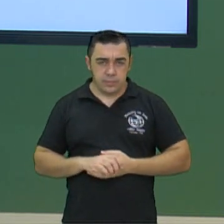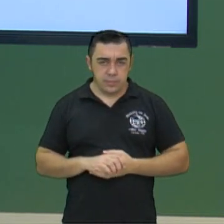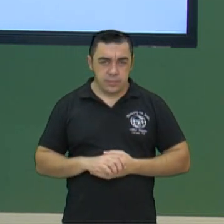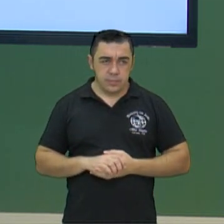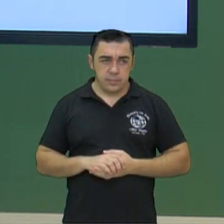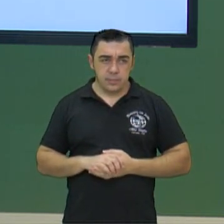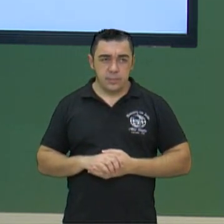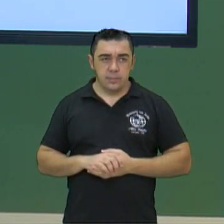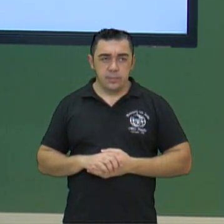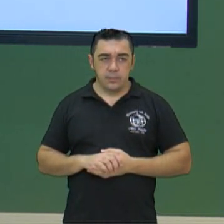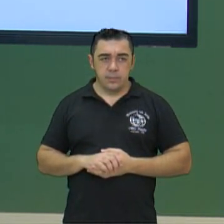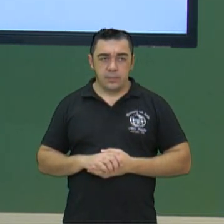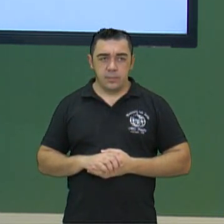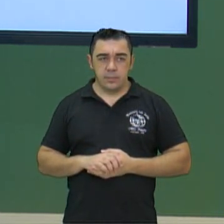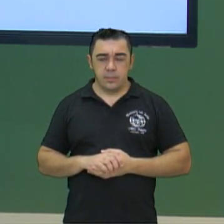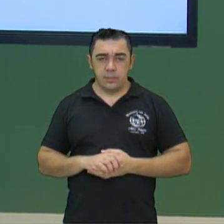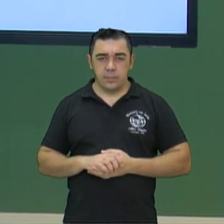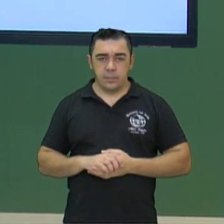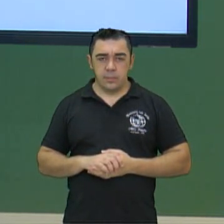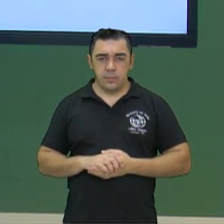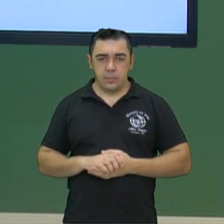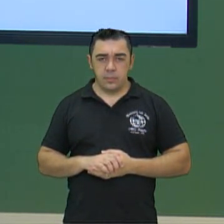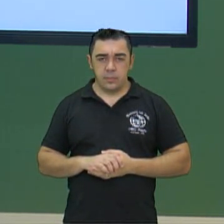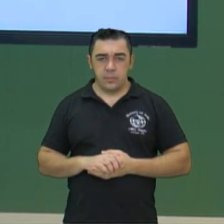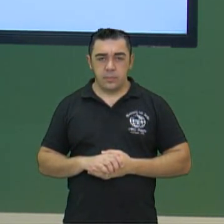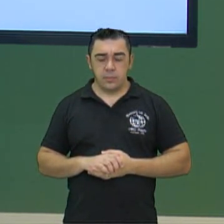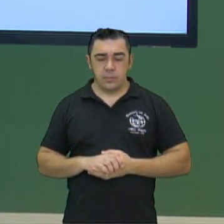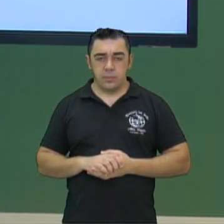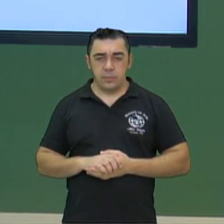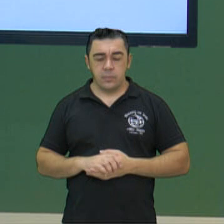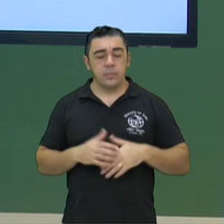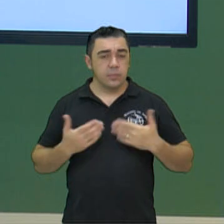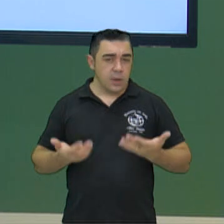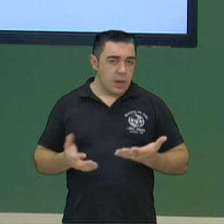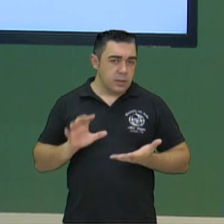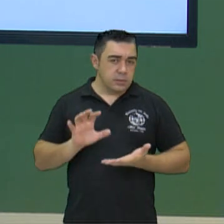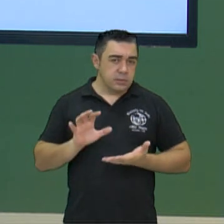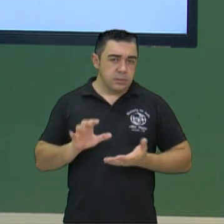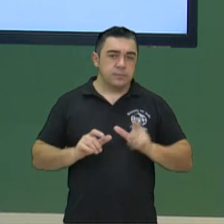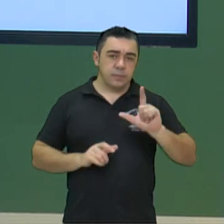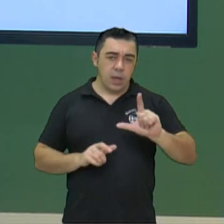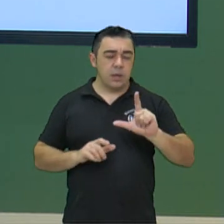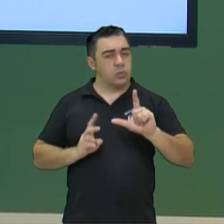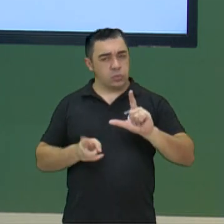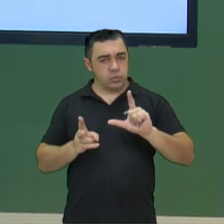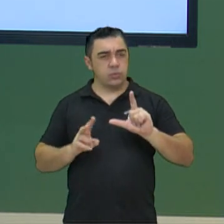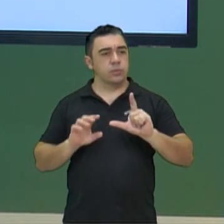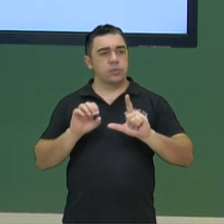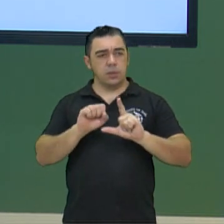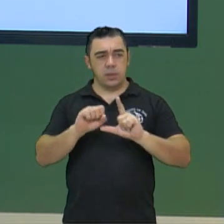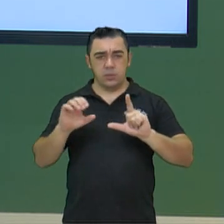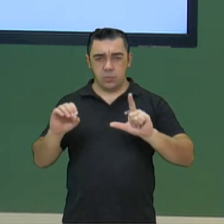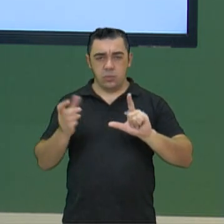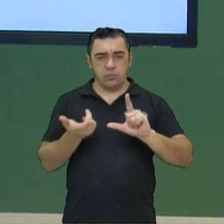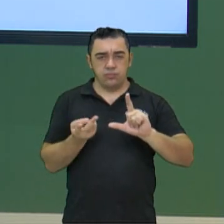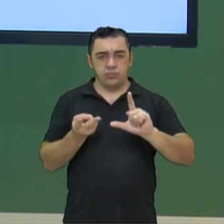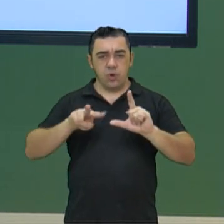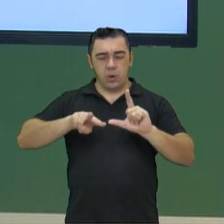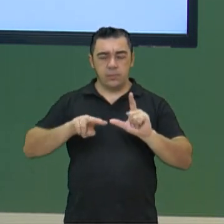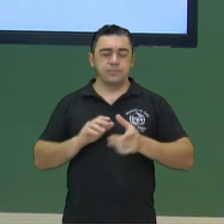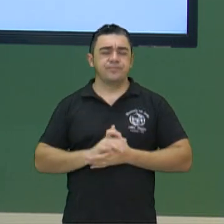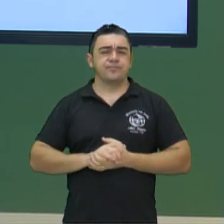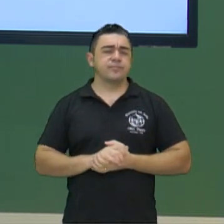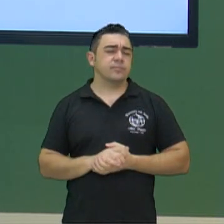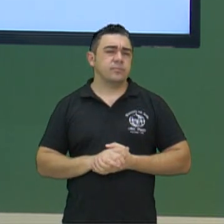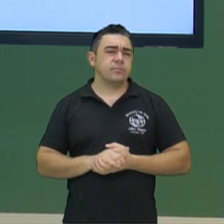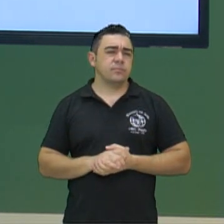primeira posição e permutar o O e o S, deixar o L e permutar o S e o O.